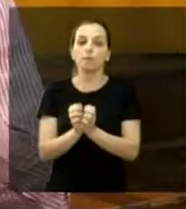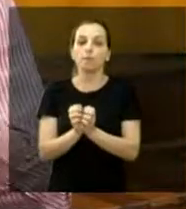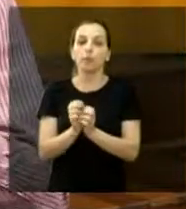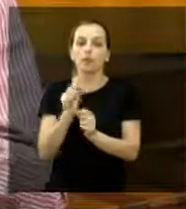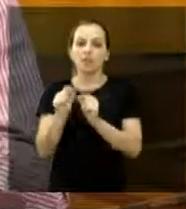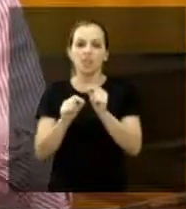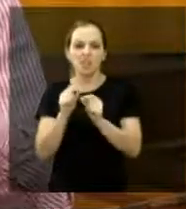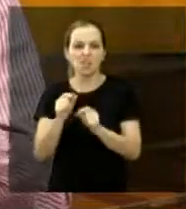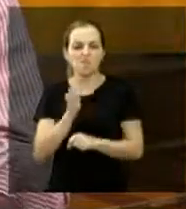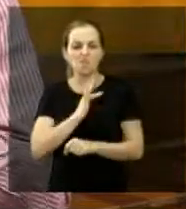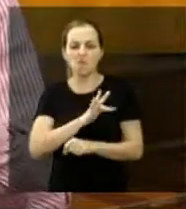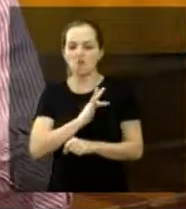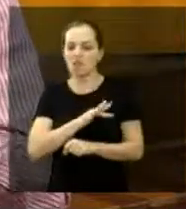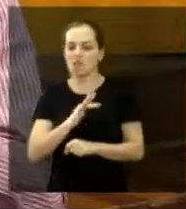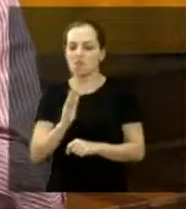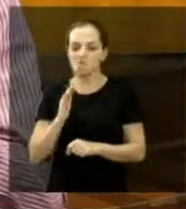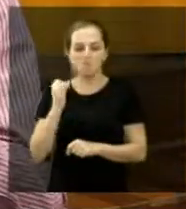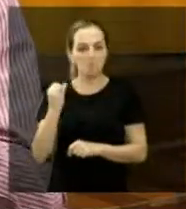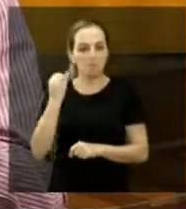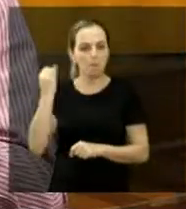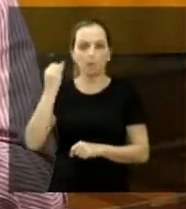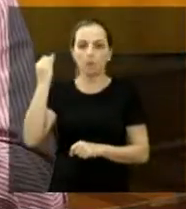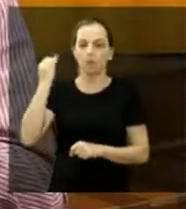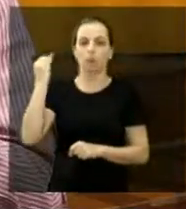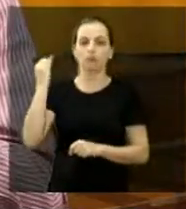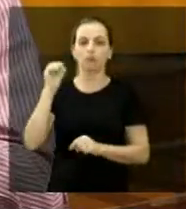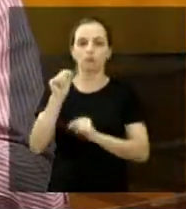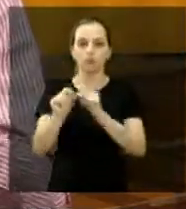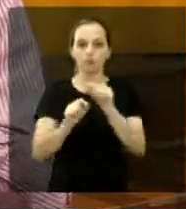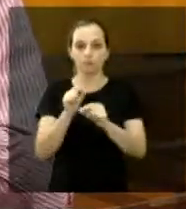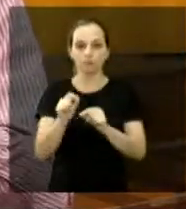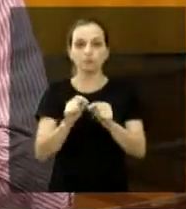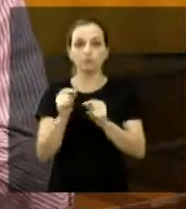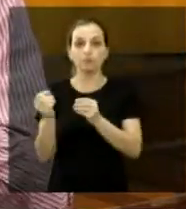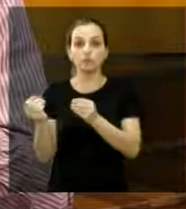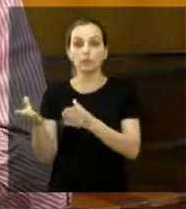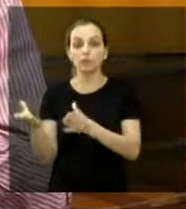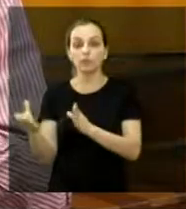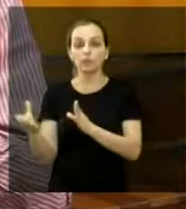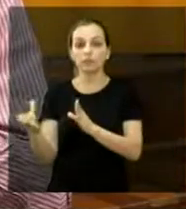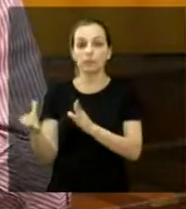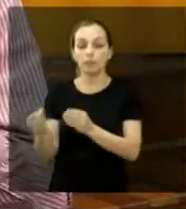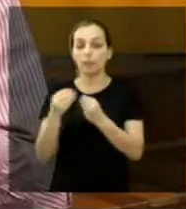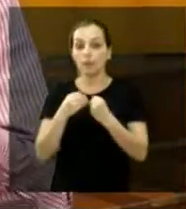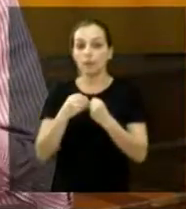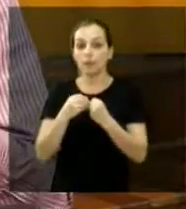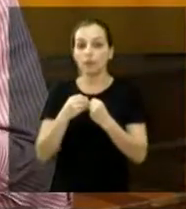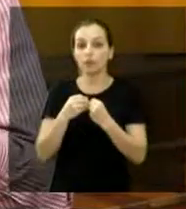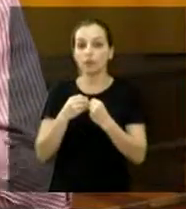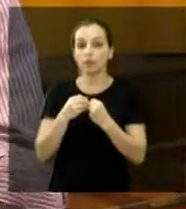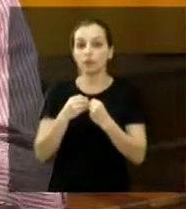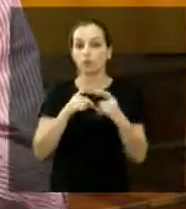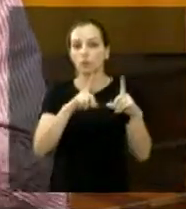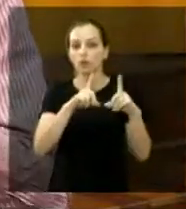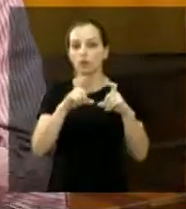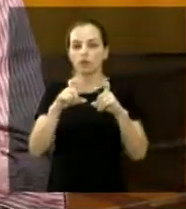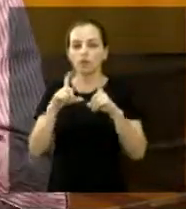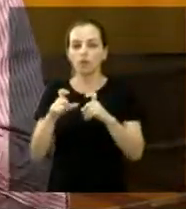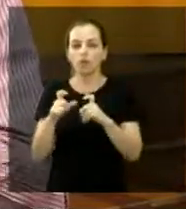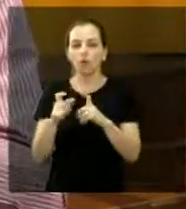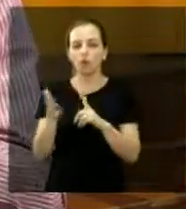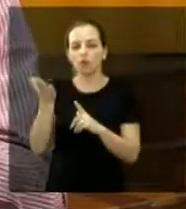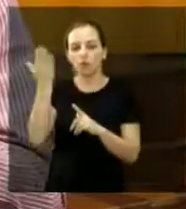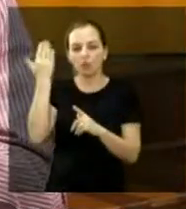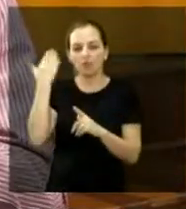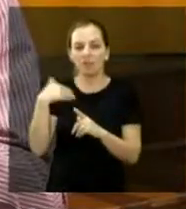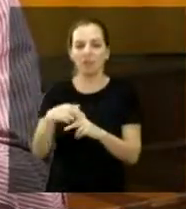era um marco fantástico, né, como é até hoje. E ele me mandou, eu me recordo que eu reproduzia a foto, naquele tempo era clichê, aquela